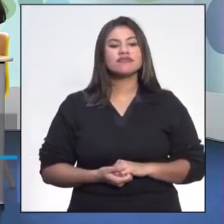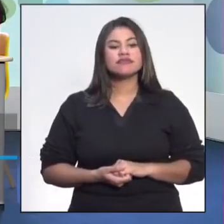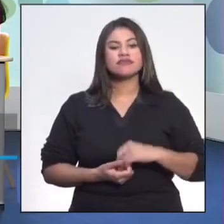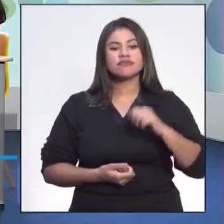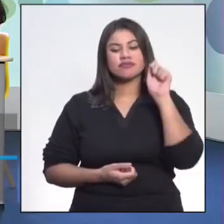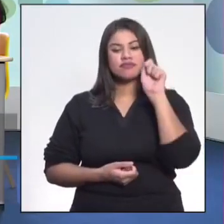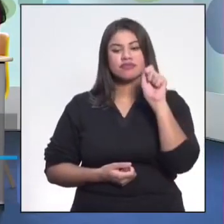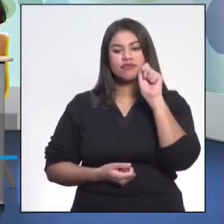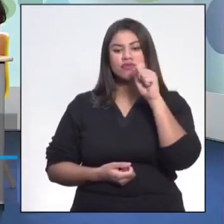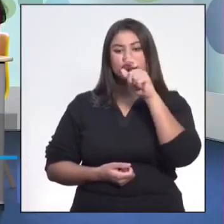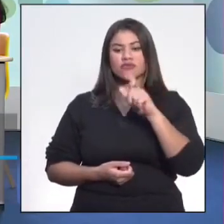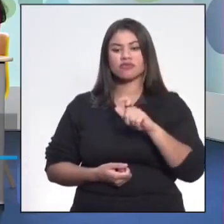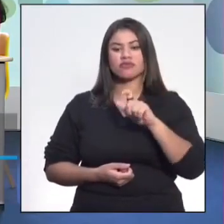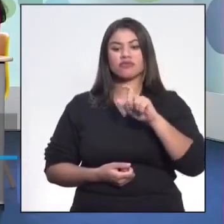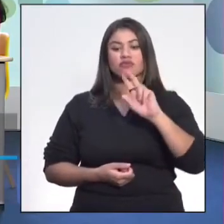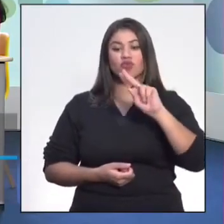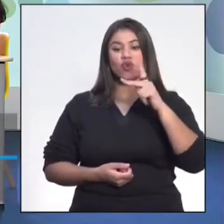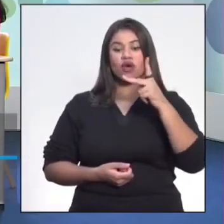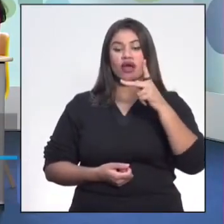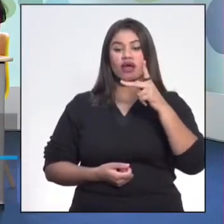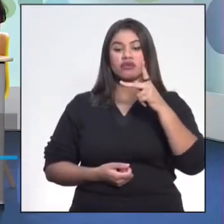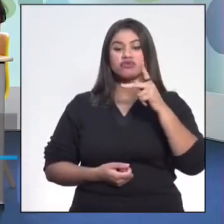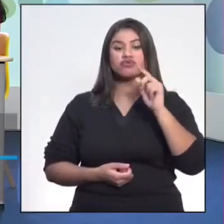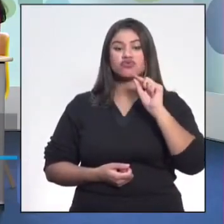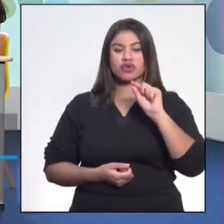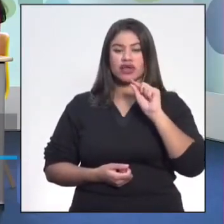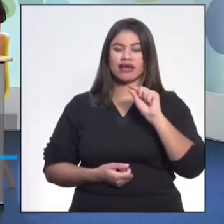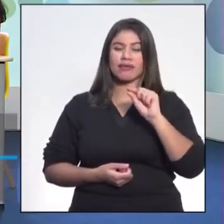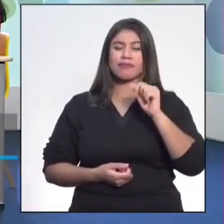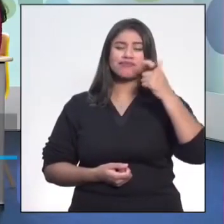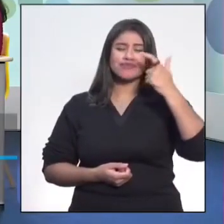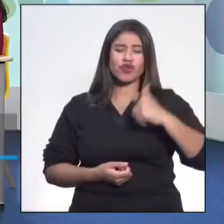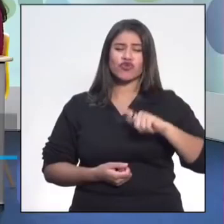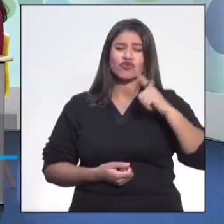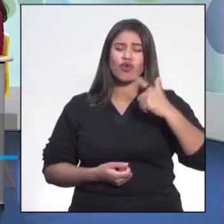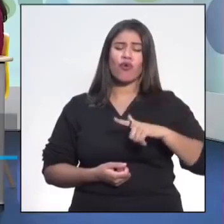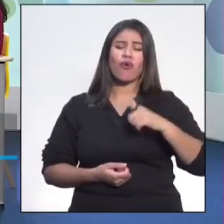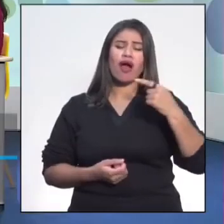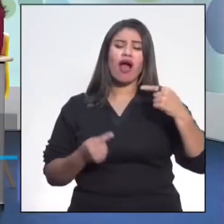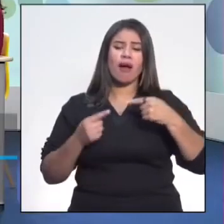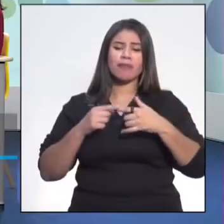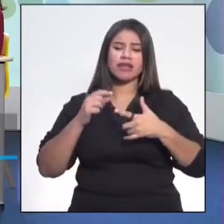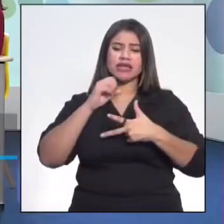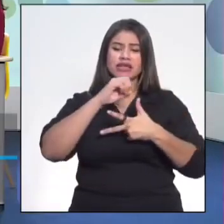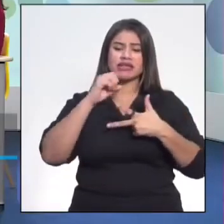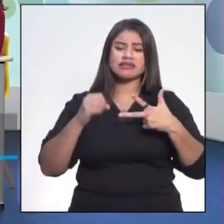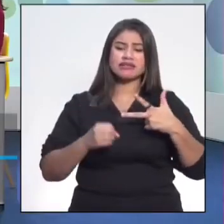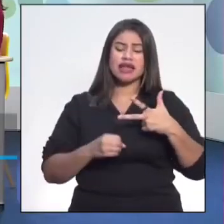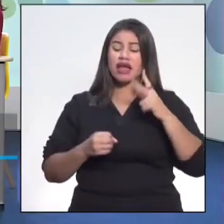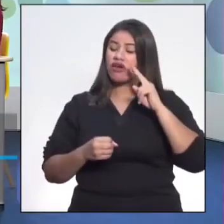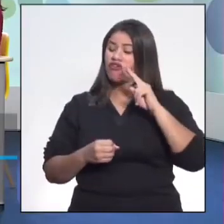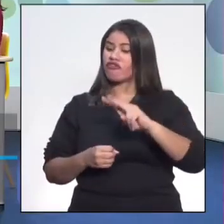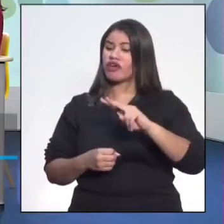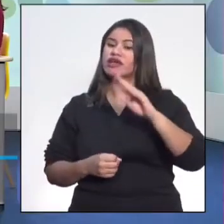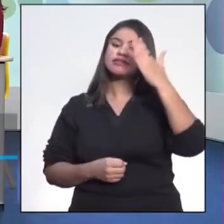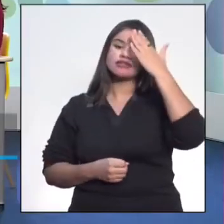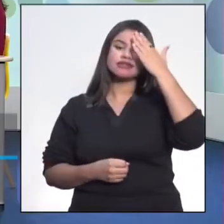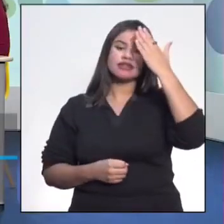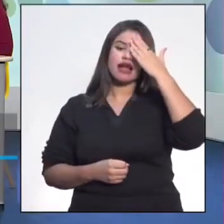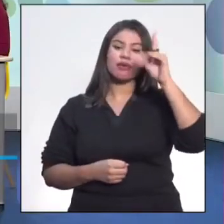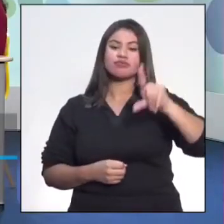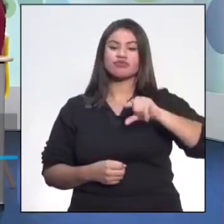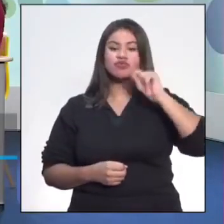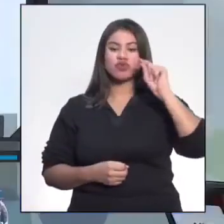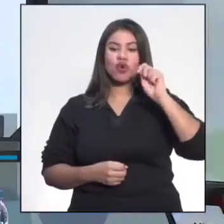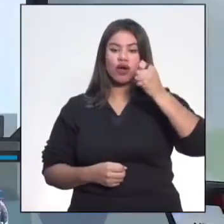o AX quadrado, a gente está afirmando bastante, porque isso é muito importante na hora de fazer Enem, vestibular, que só de bater o olho você já consegue escolher a